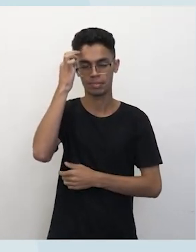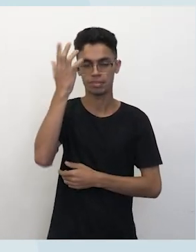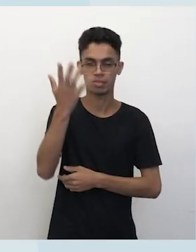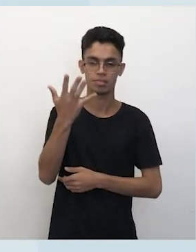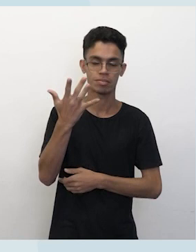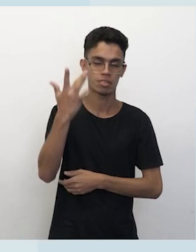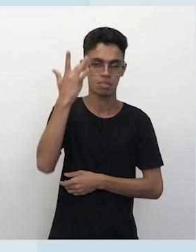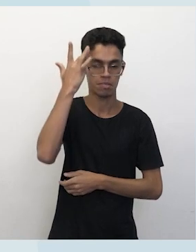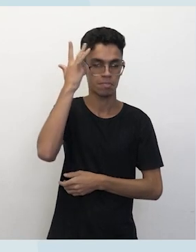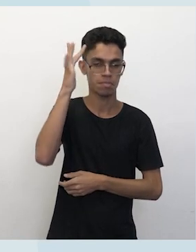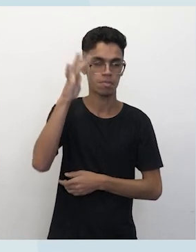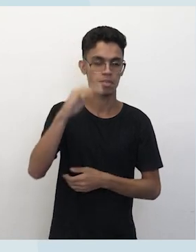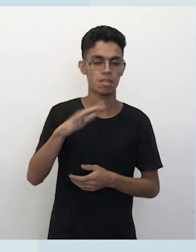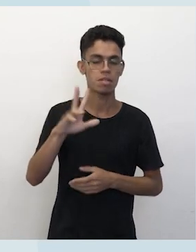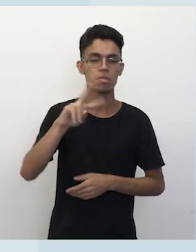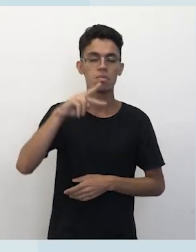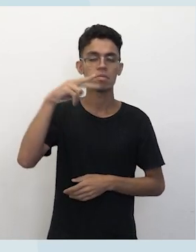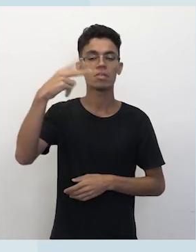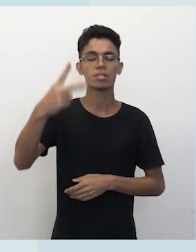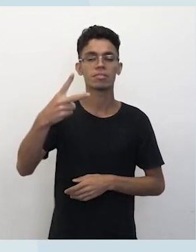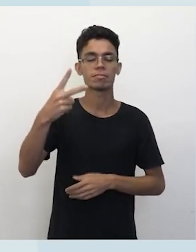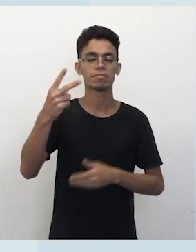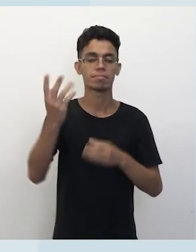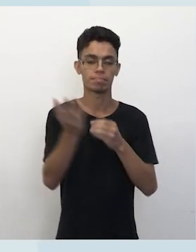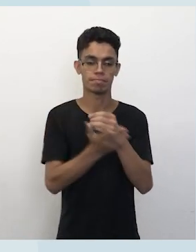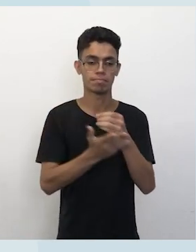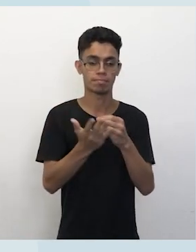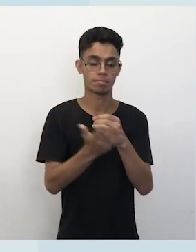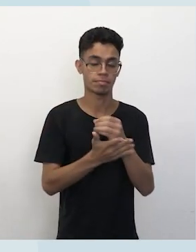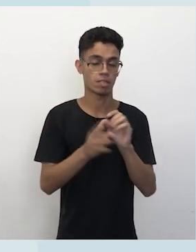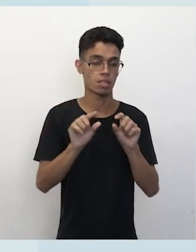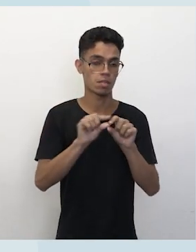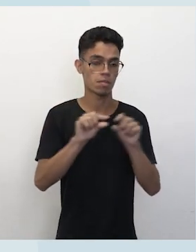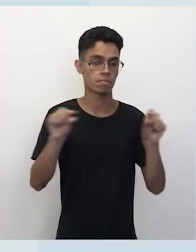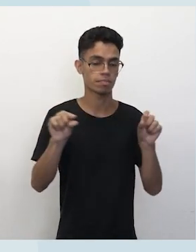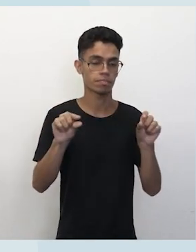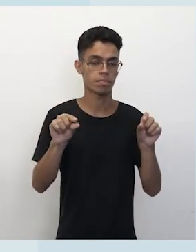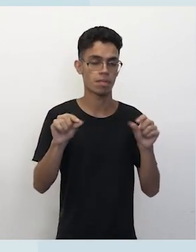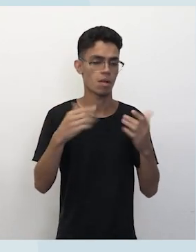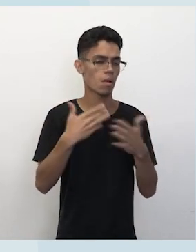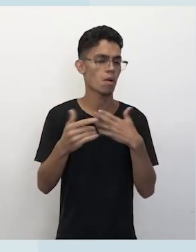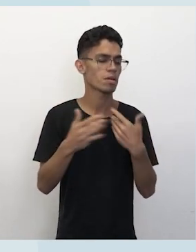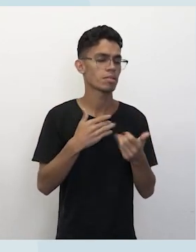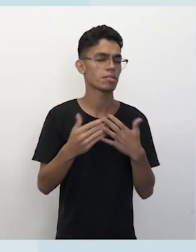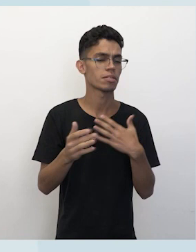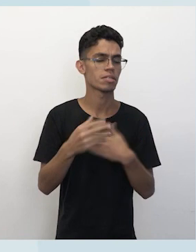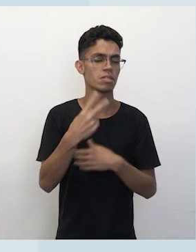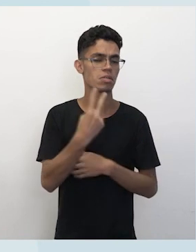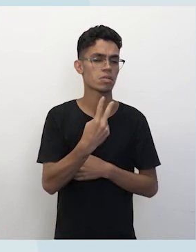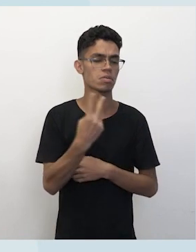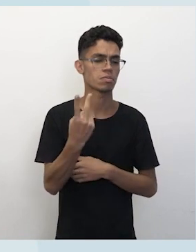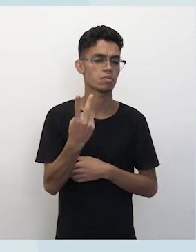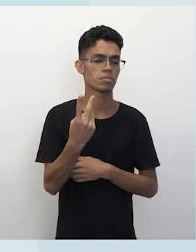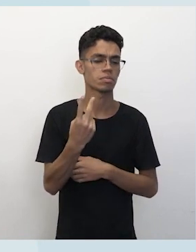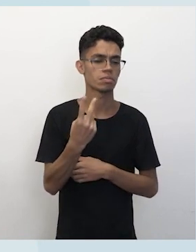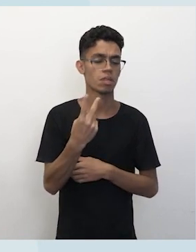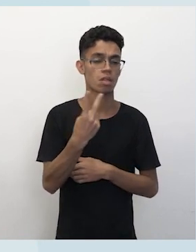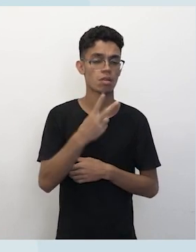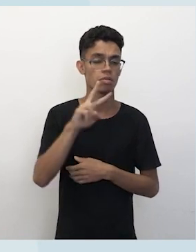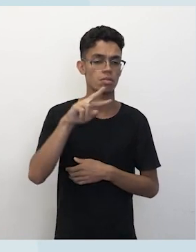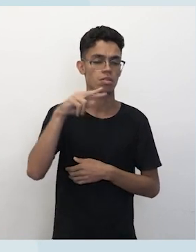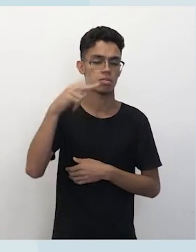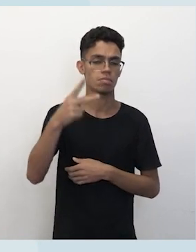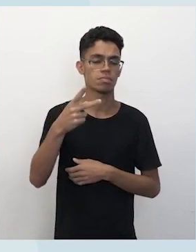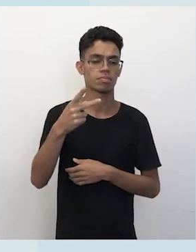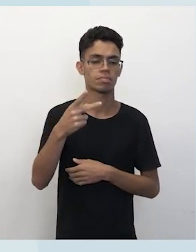junto. Quando temos uma potência cuja base é uma, aí pode ser qualquer coisa, né? Entre dois números, basta elevar o numerador